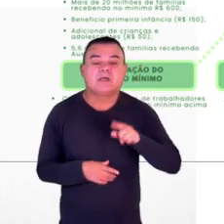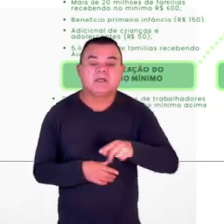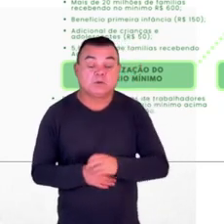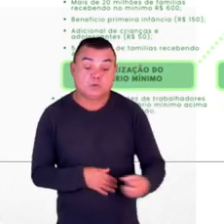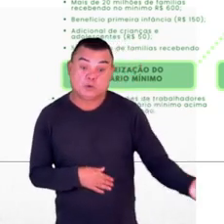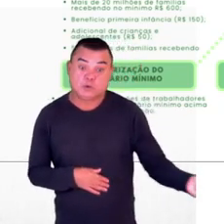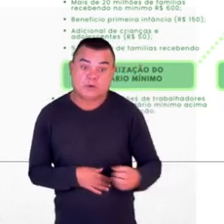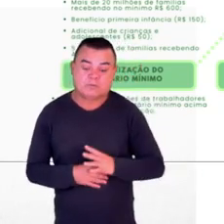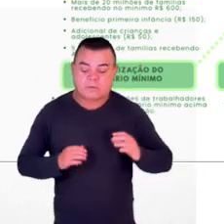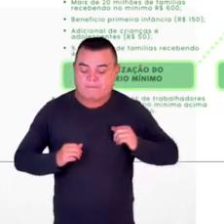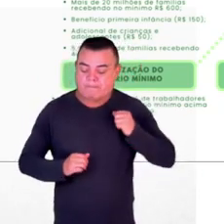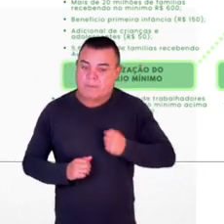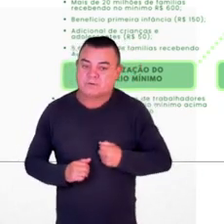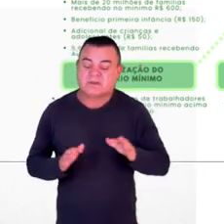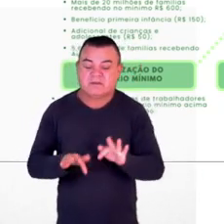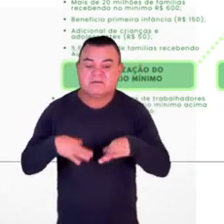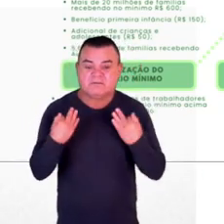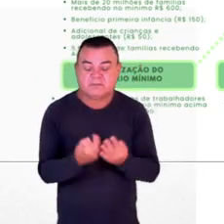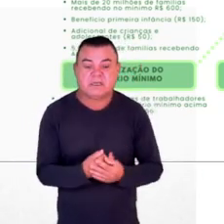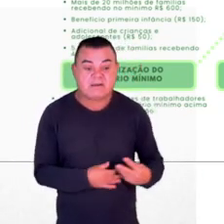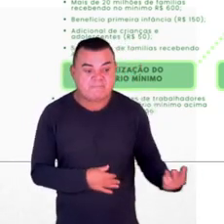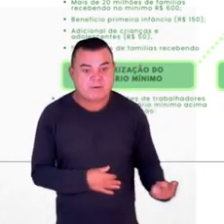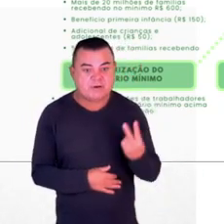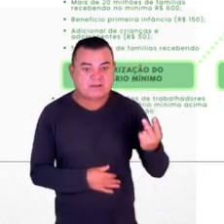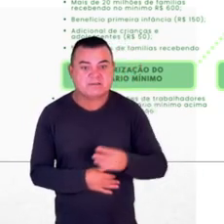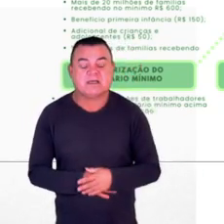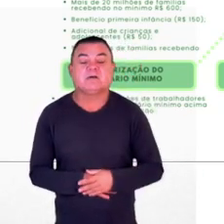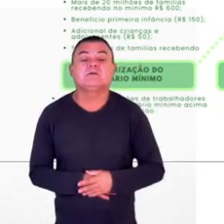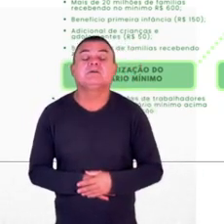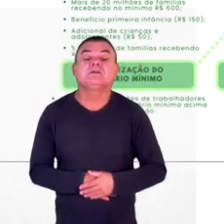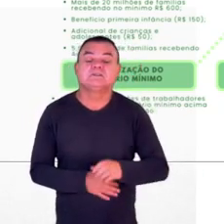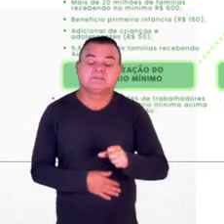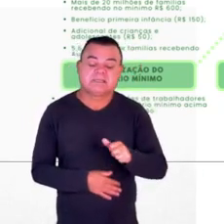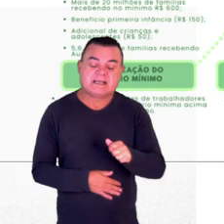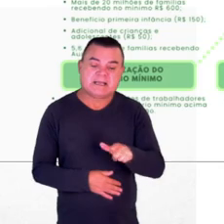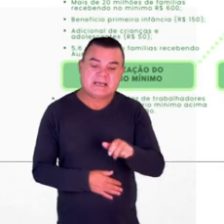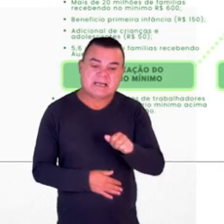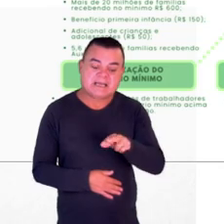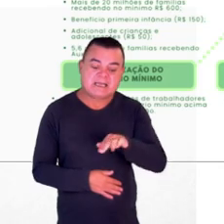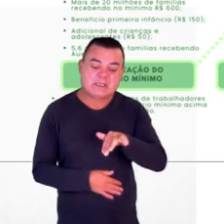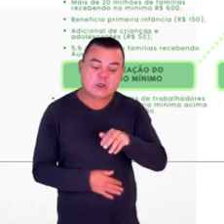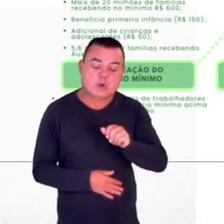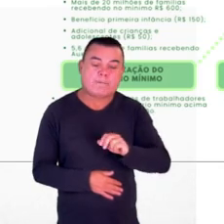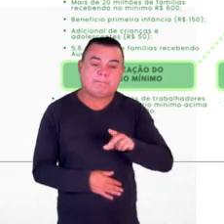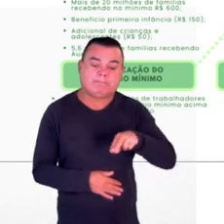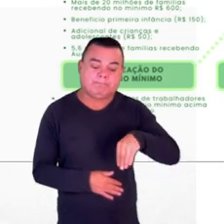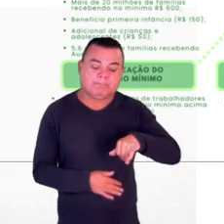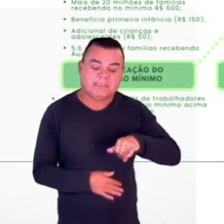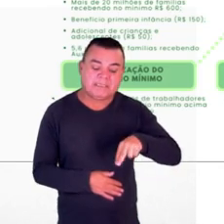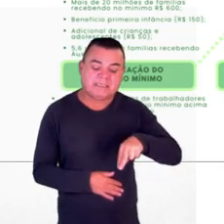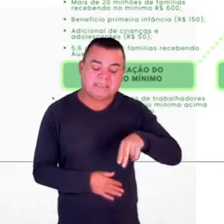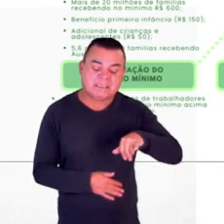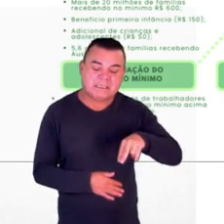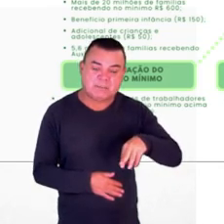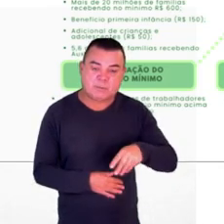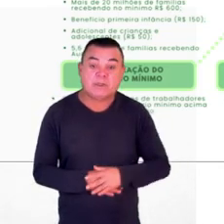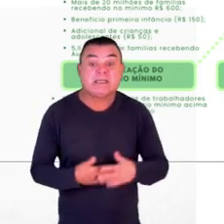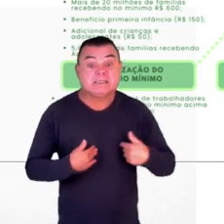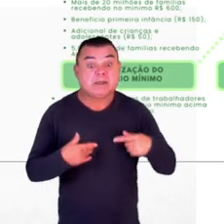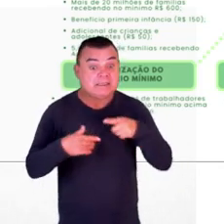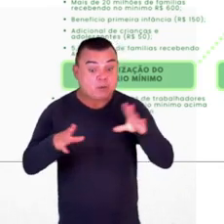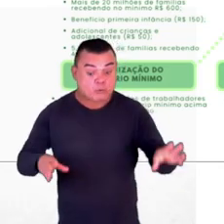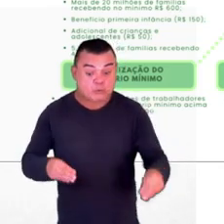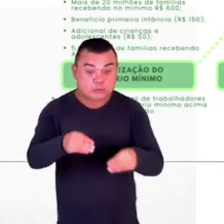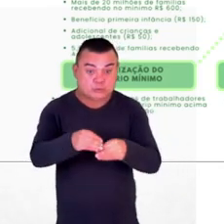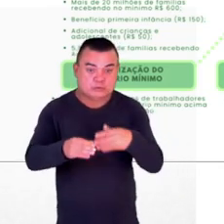Bolsa Família a valorização do salário mínimo e de outros benefícios de prestação continuada então fica aqui acho que um conjunto também de